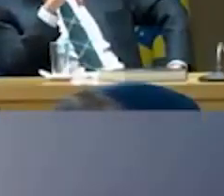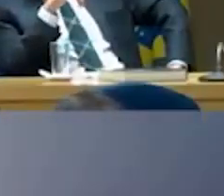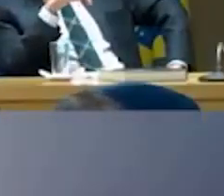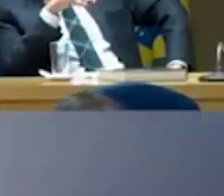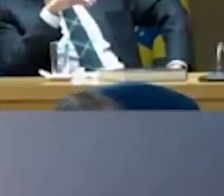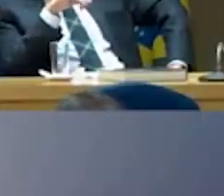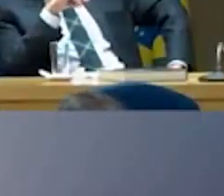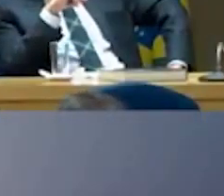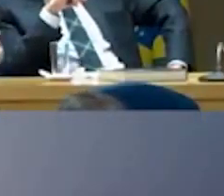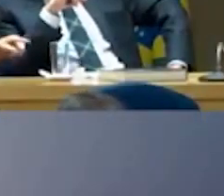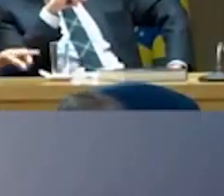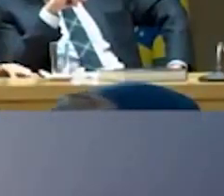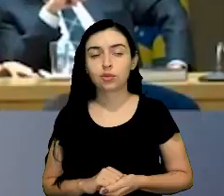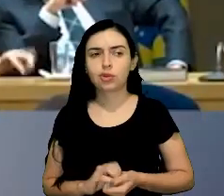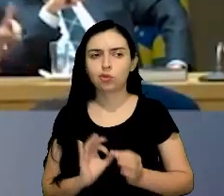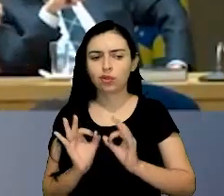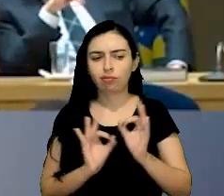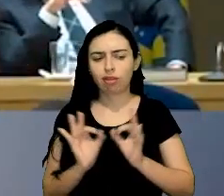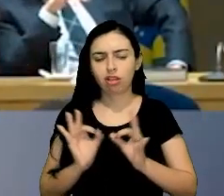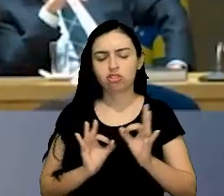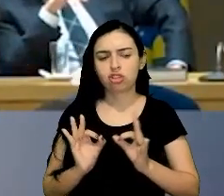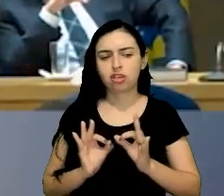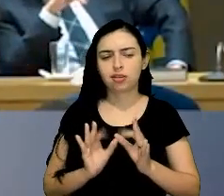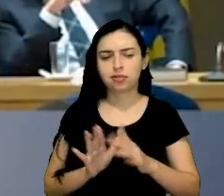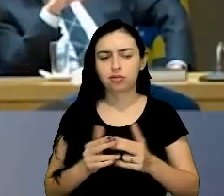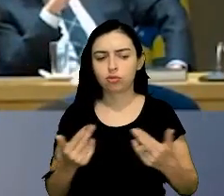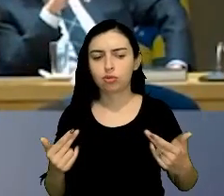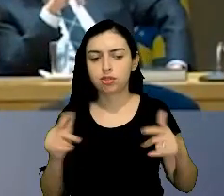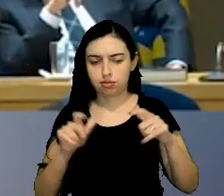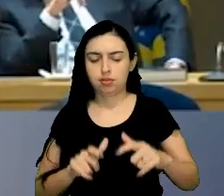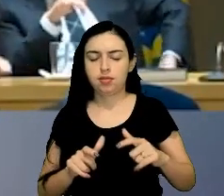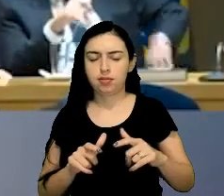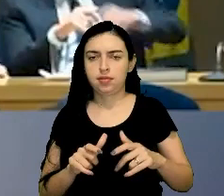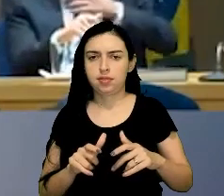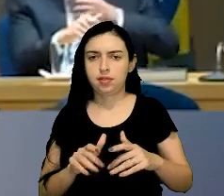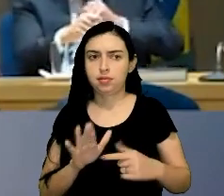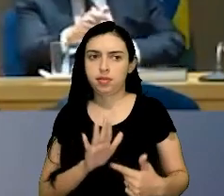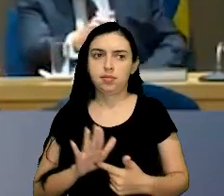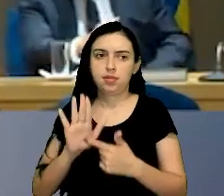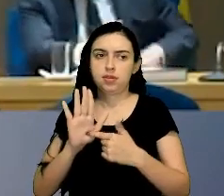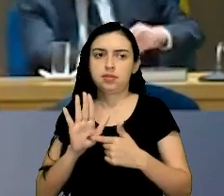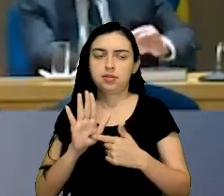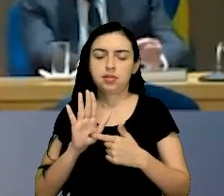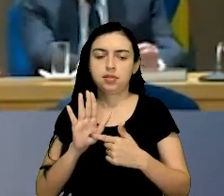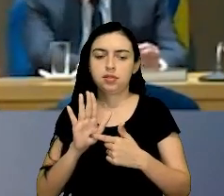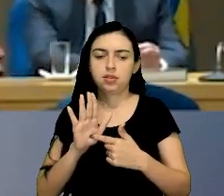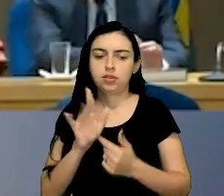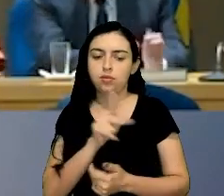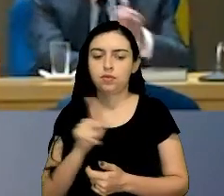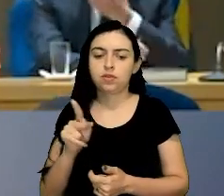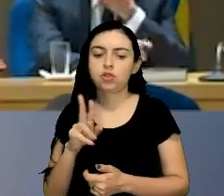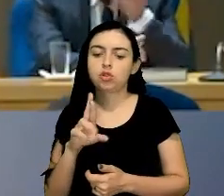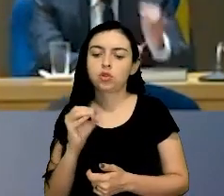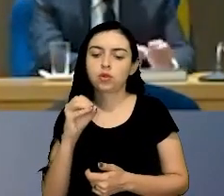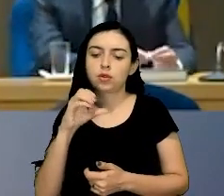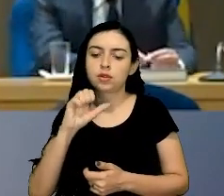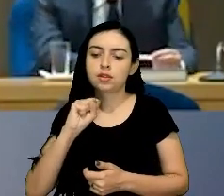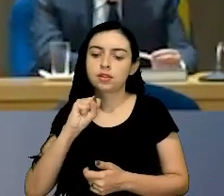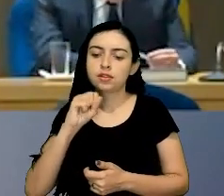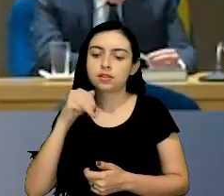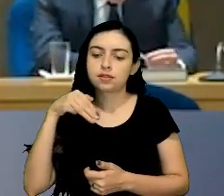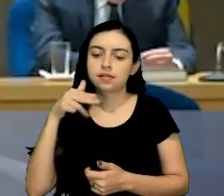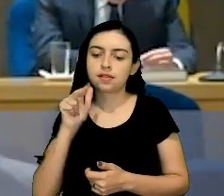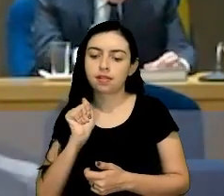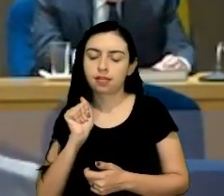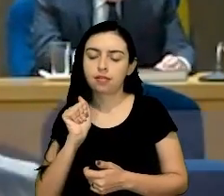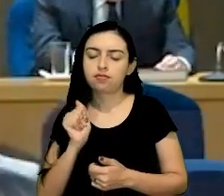Bom, enquanto a gente ajeita as coisas aqui, para poder apresentar o PowerPoint da professora Rosana, eu vou ler o currículo